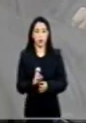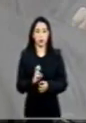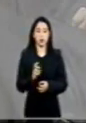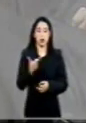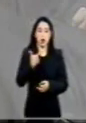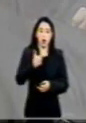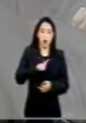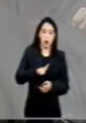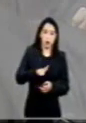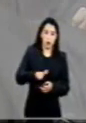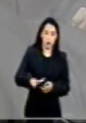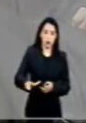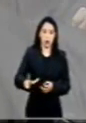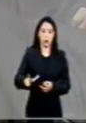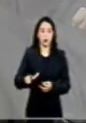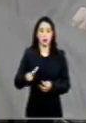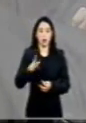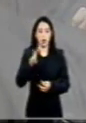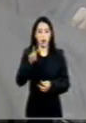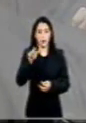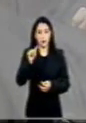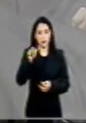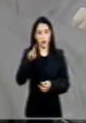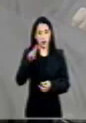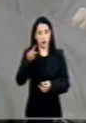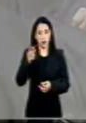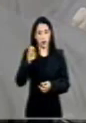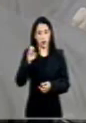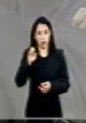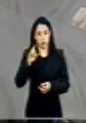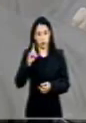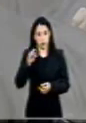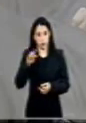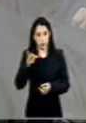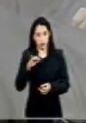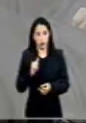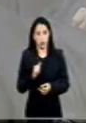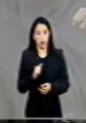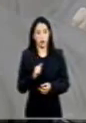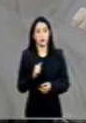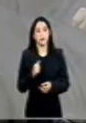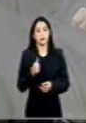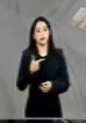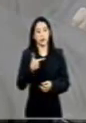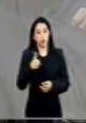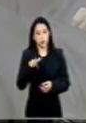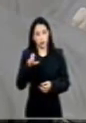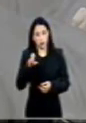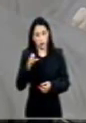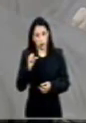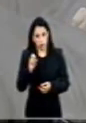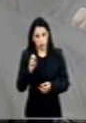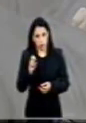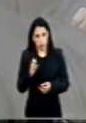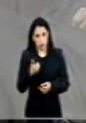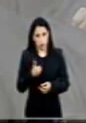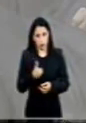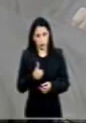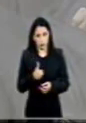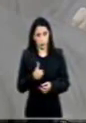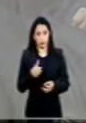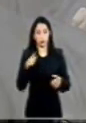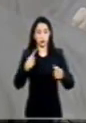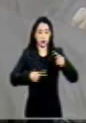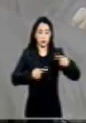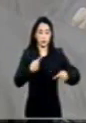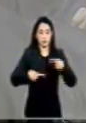varredura solicitada por um ex-senador da República e ex-presidente da República. Em 2015 também, um embate existente entre